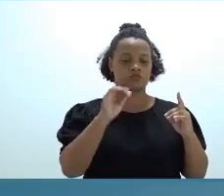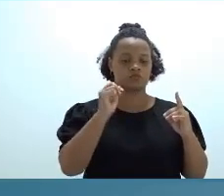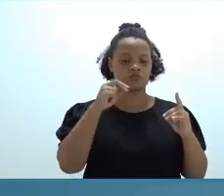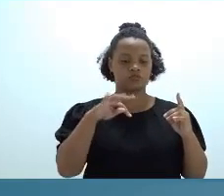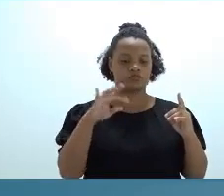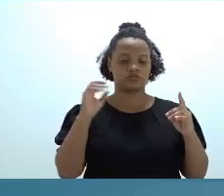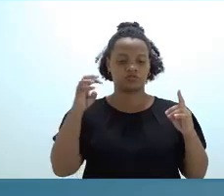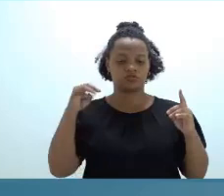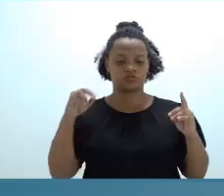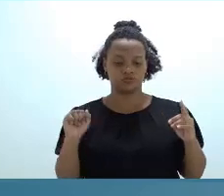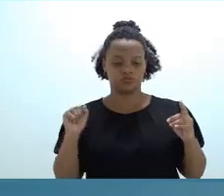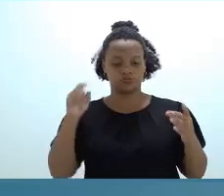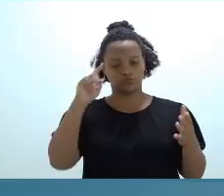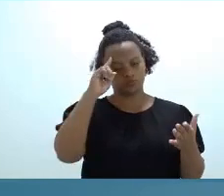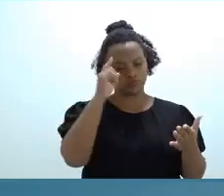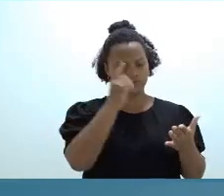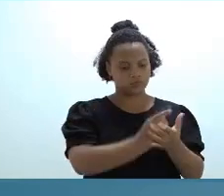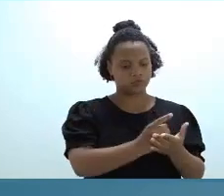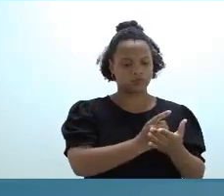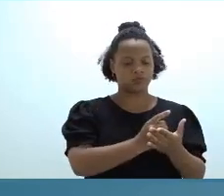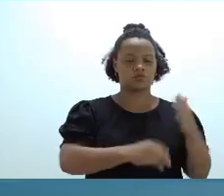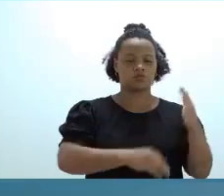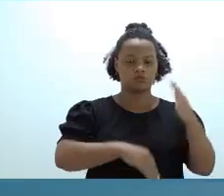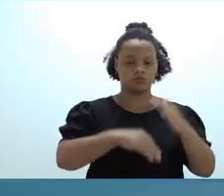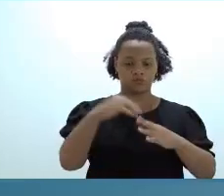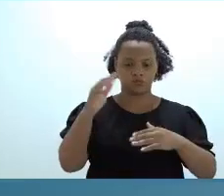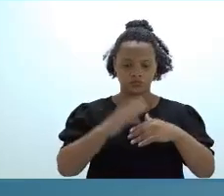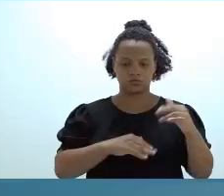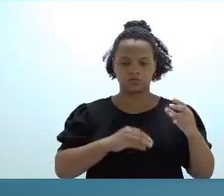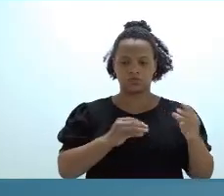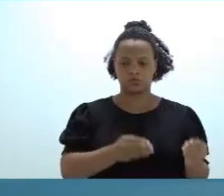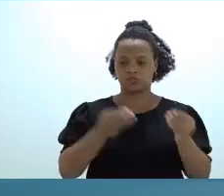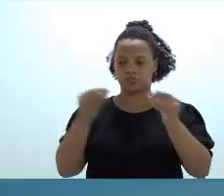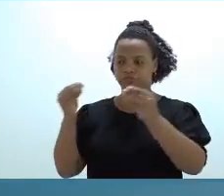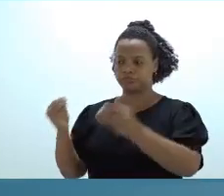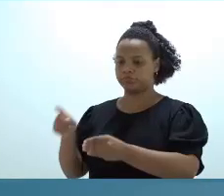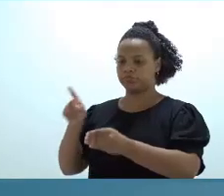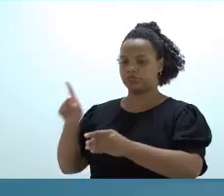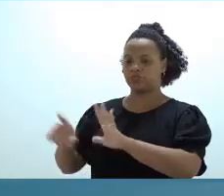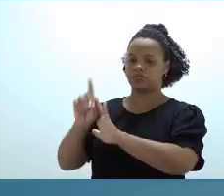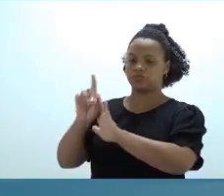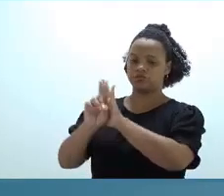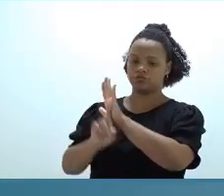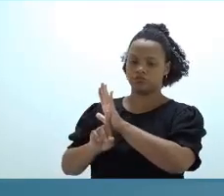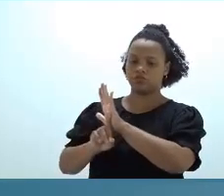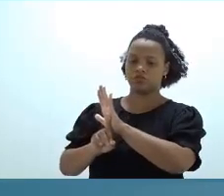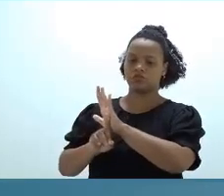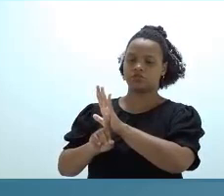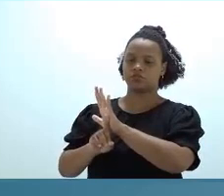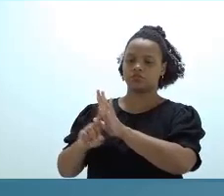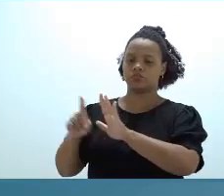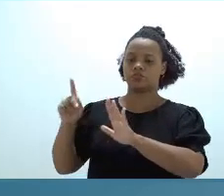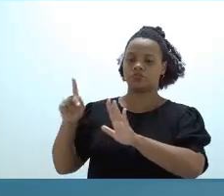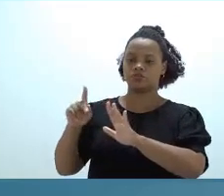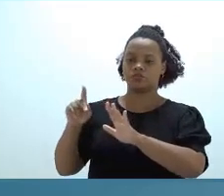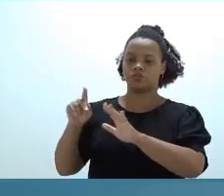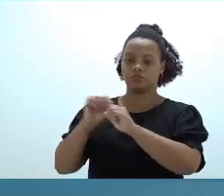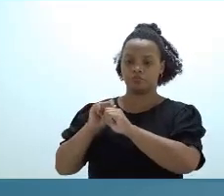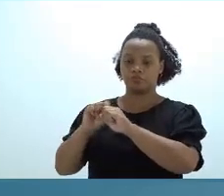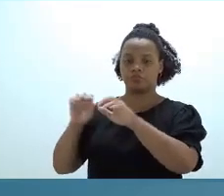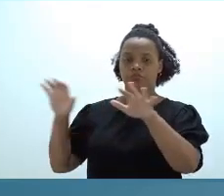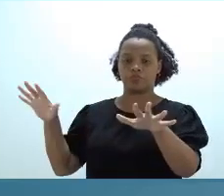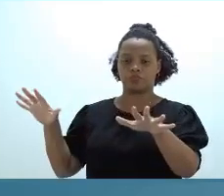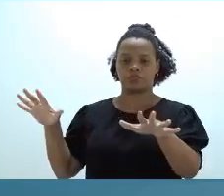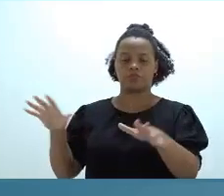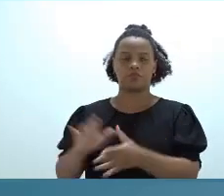competência para julgamento do feito aos órgãos da seção de direito público, tendo em vista que a relação jurídica litigiosa